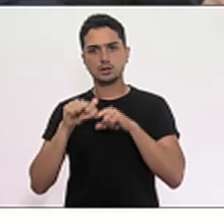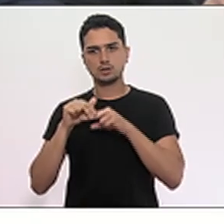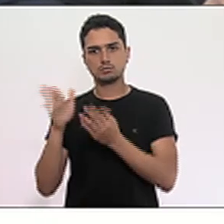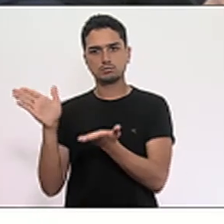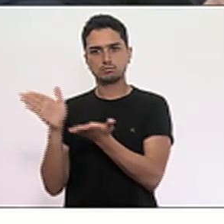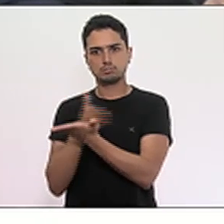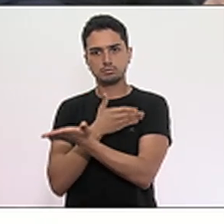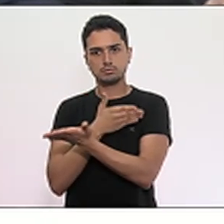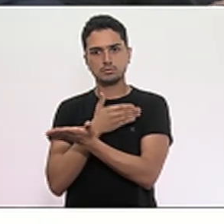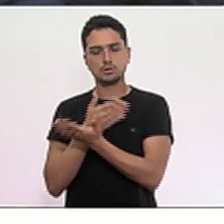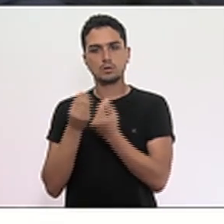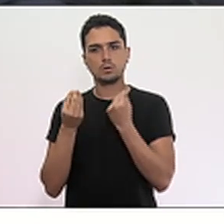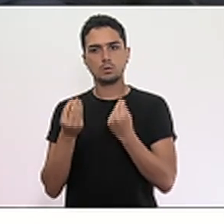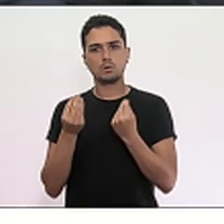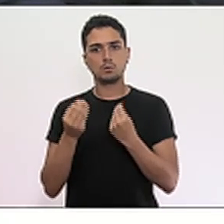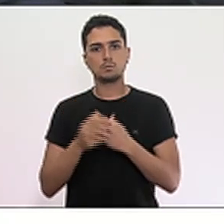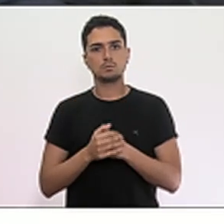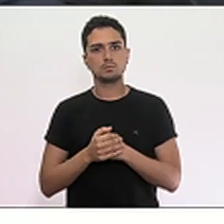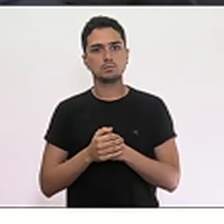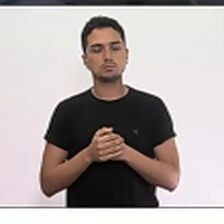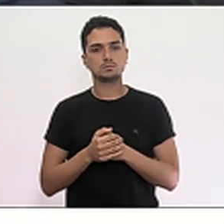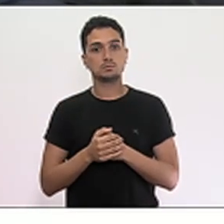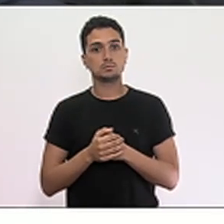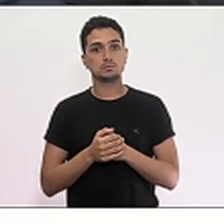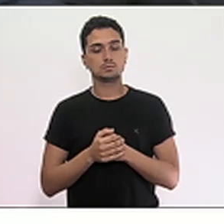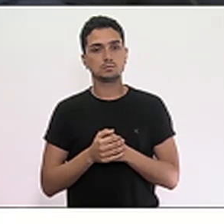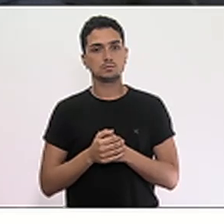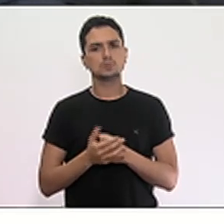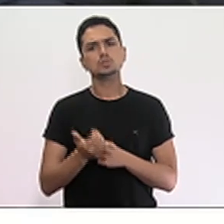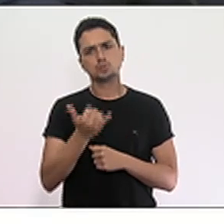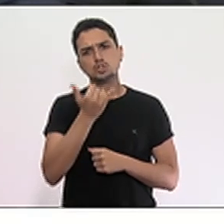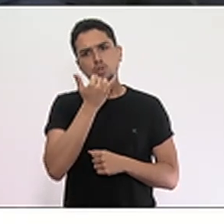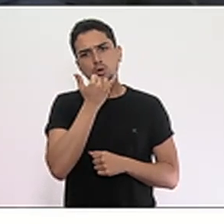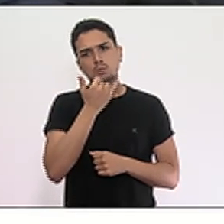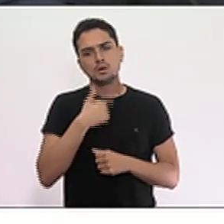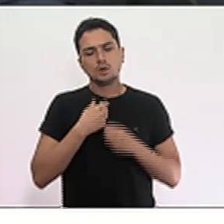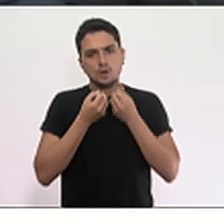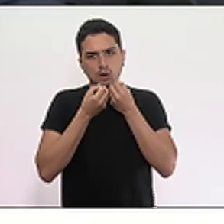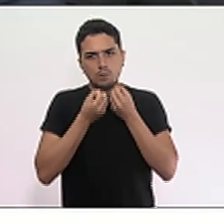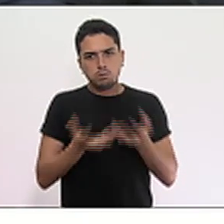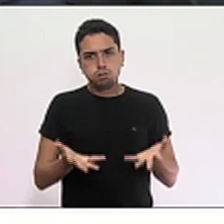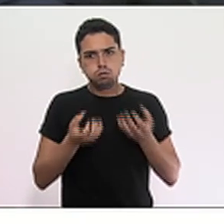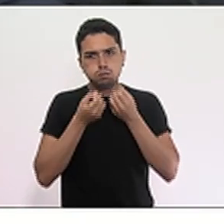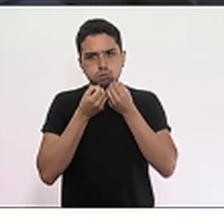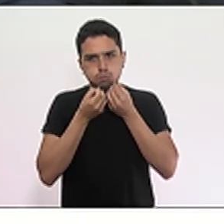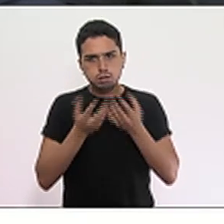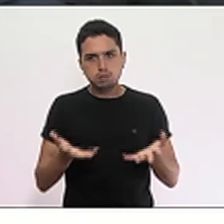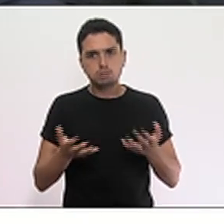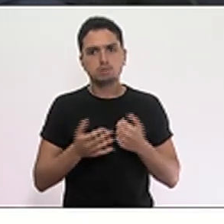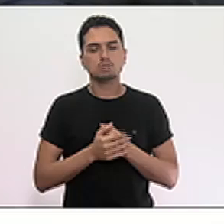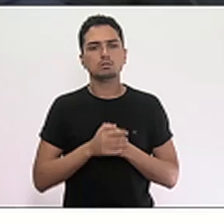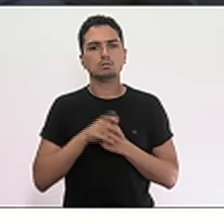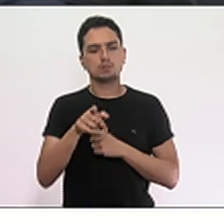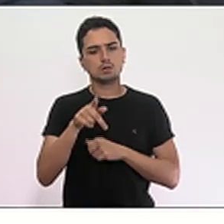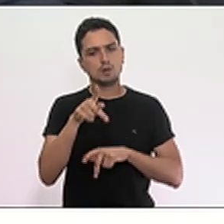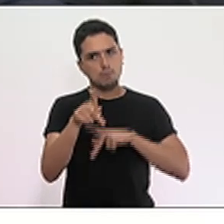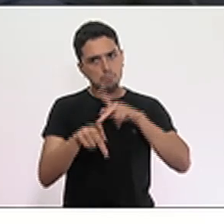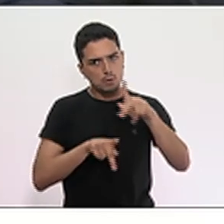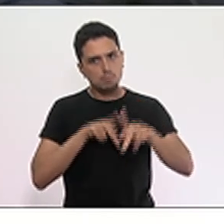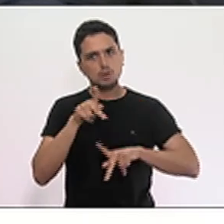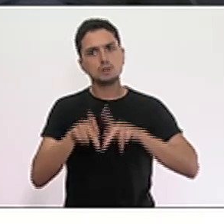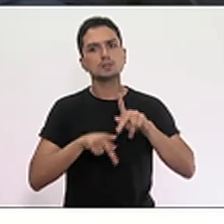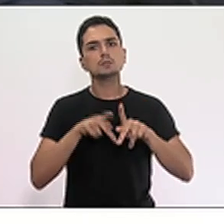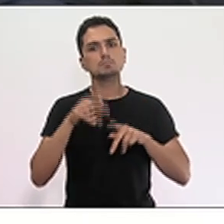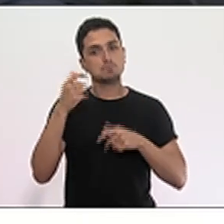Não é isso que o governo entrou. Então, desculpe até esse desabafo, porque para a população entender, os parlamentares, o clima de